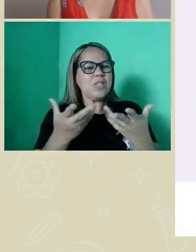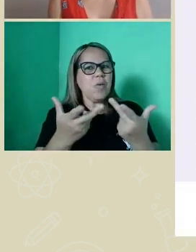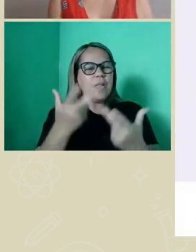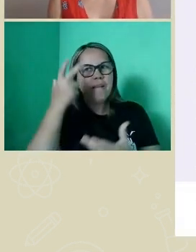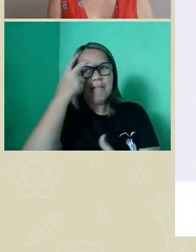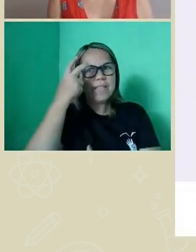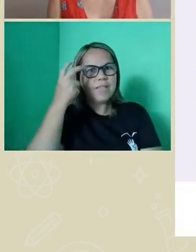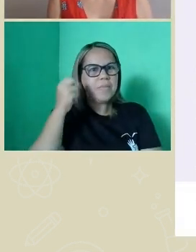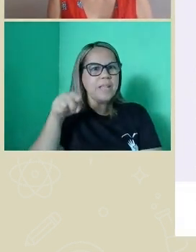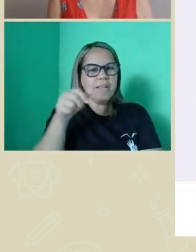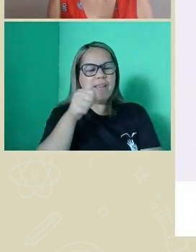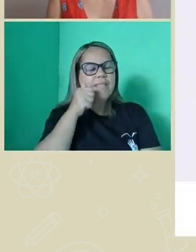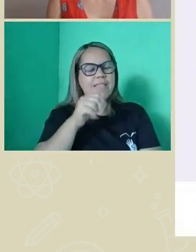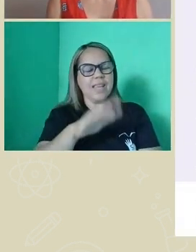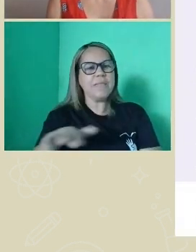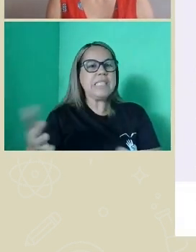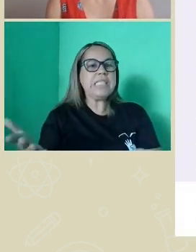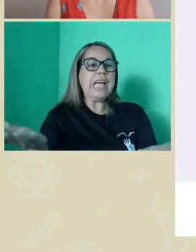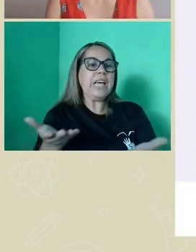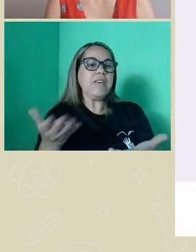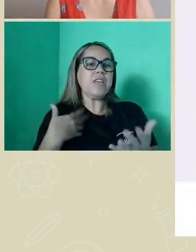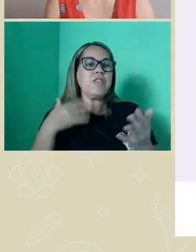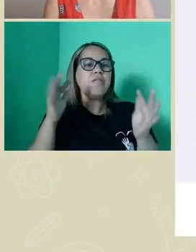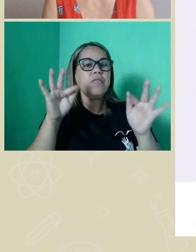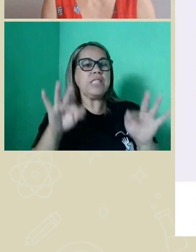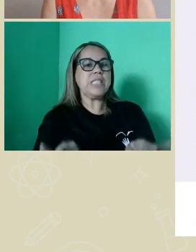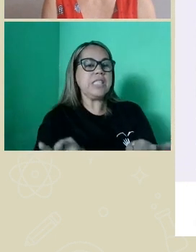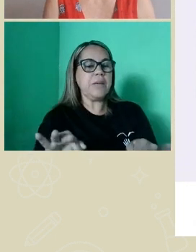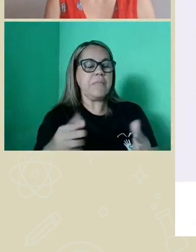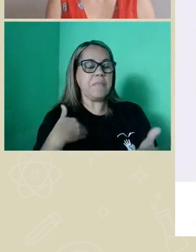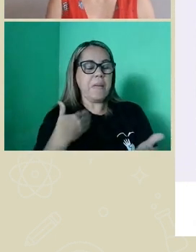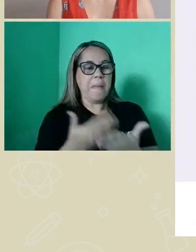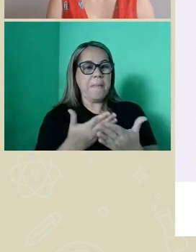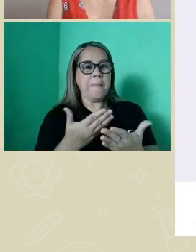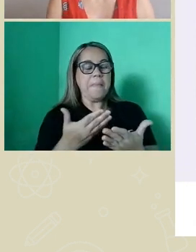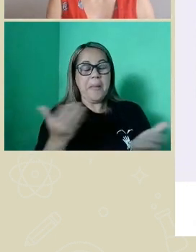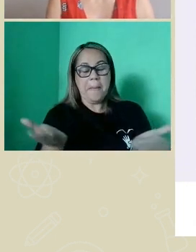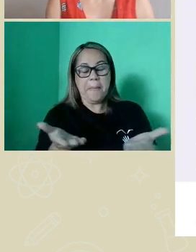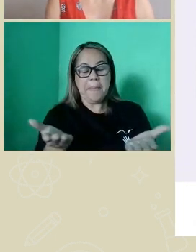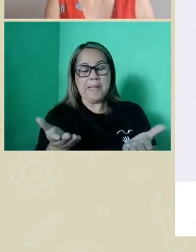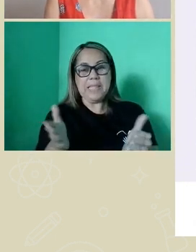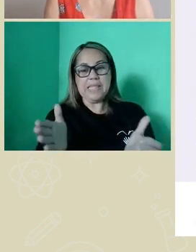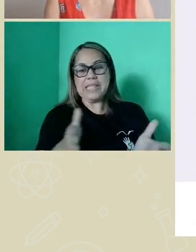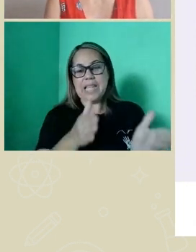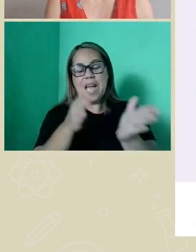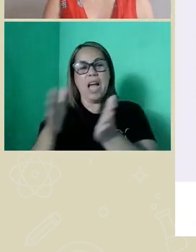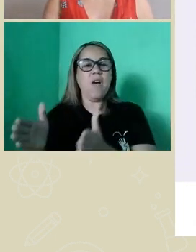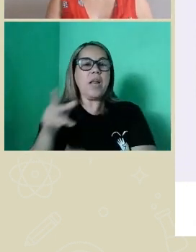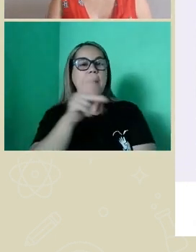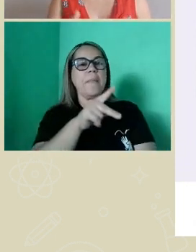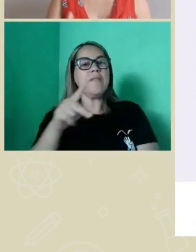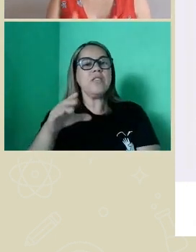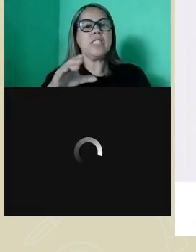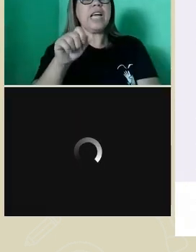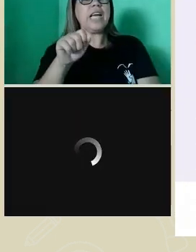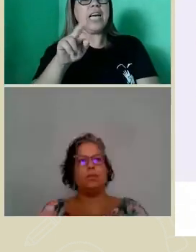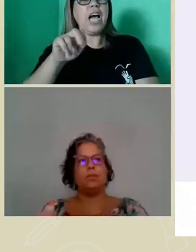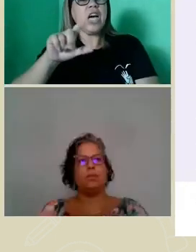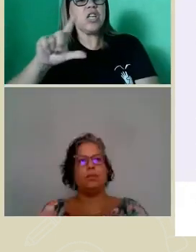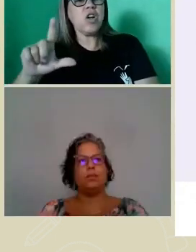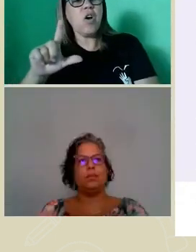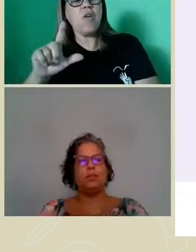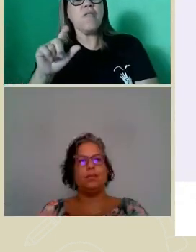e queria agora finalizar minha essa parte e passar para a professora Carol que vai fazer